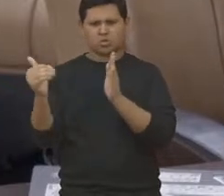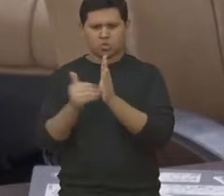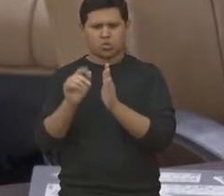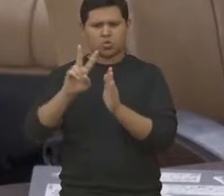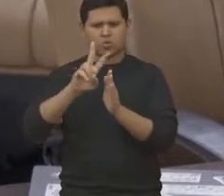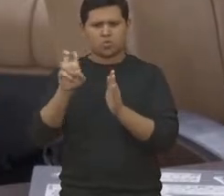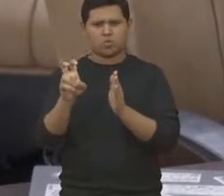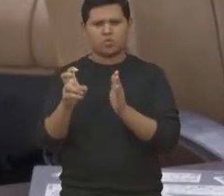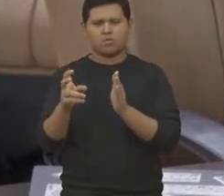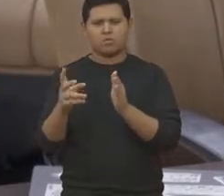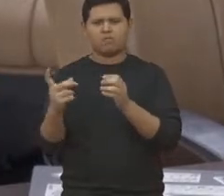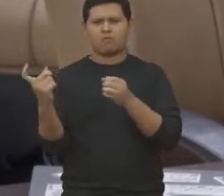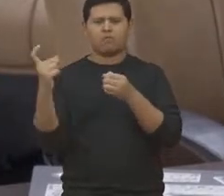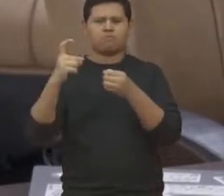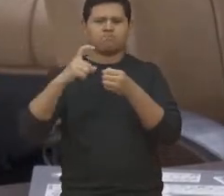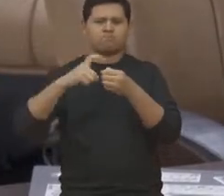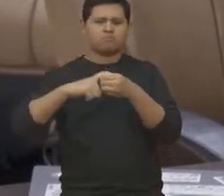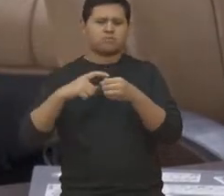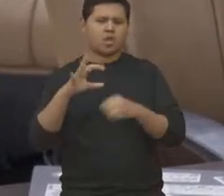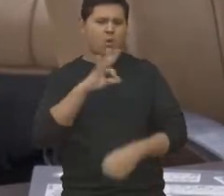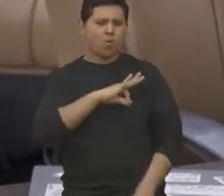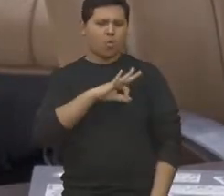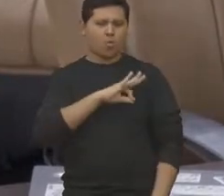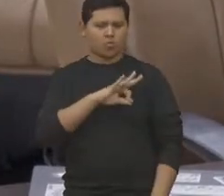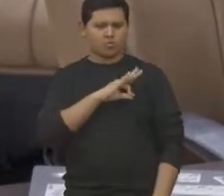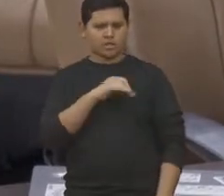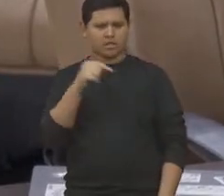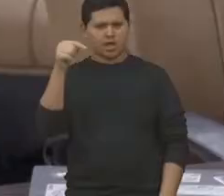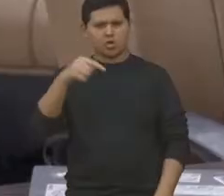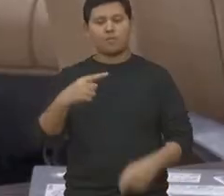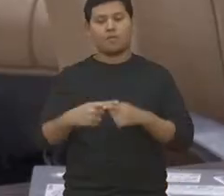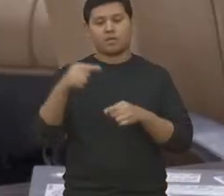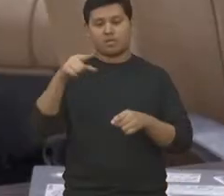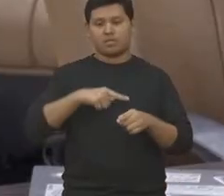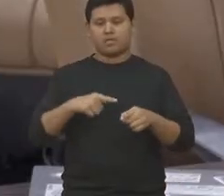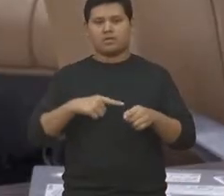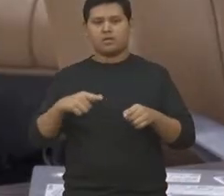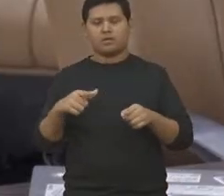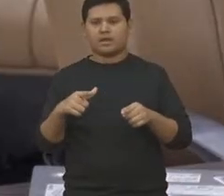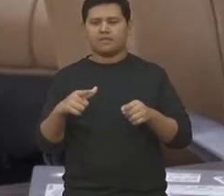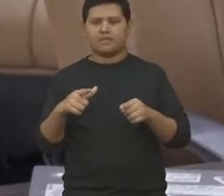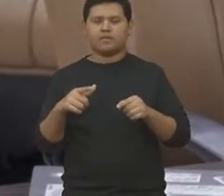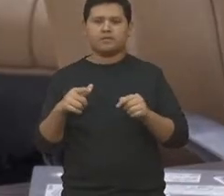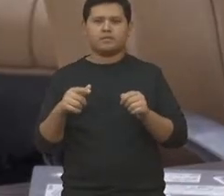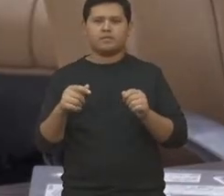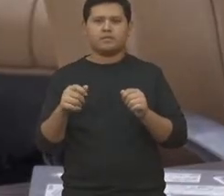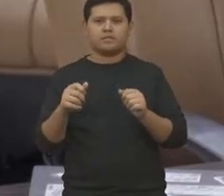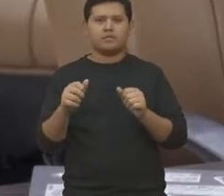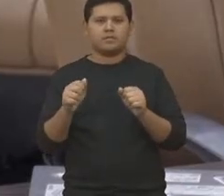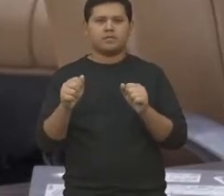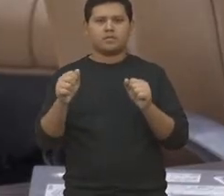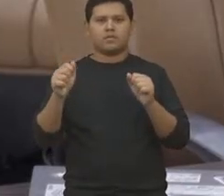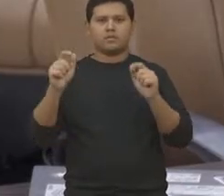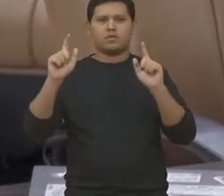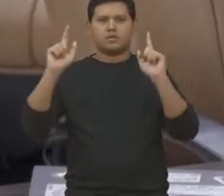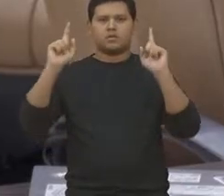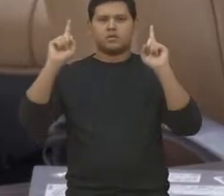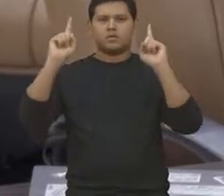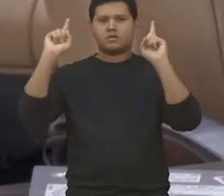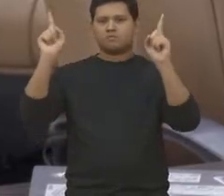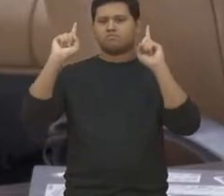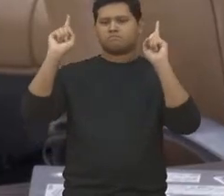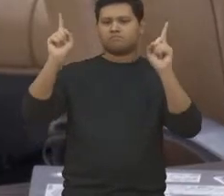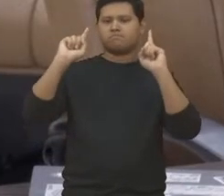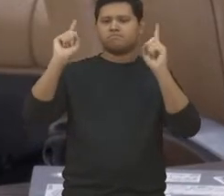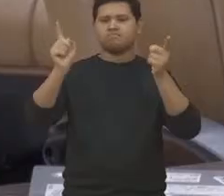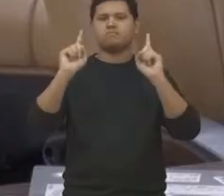salário dos servidores públicos, dado que a gente teve esse ano um episódio de greve, e existe uma demanda dos servidores